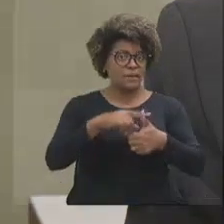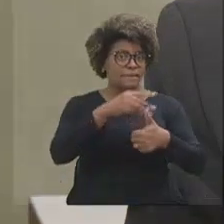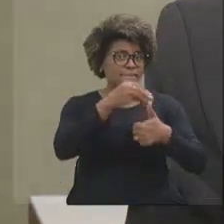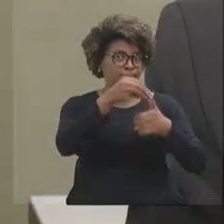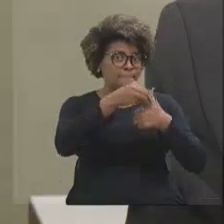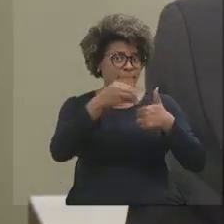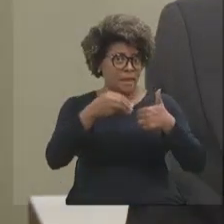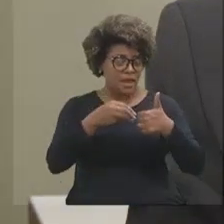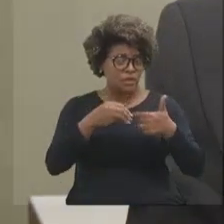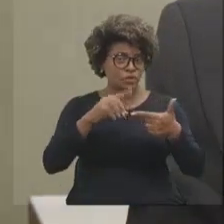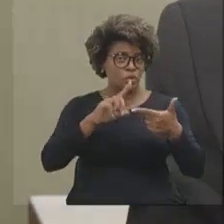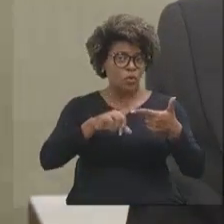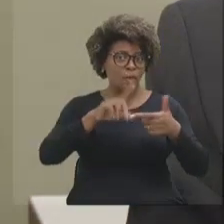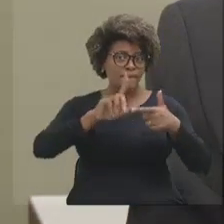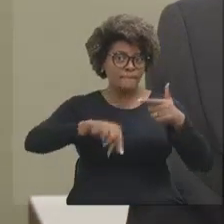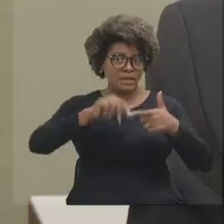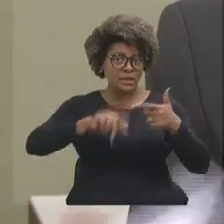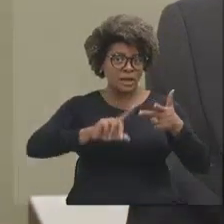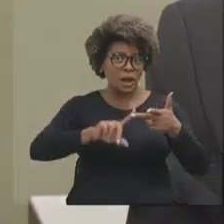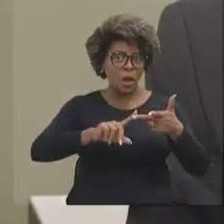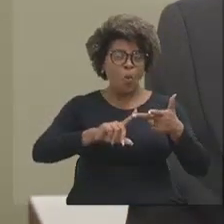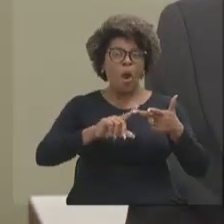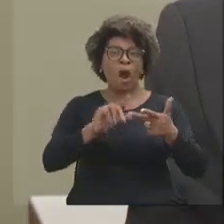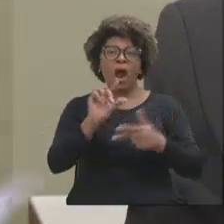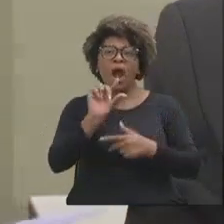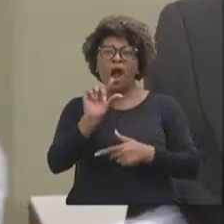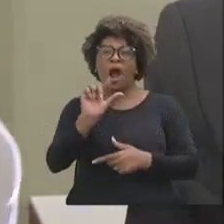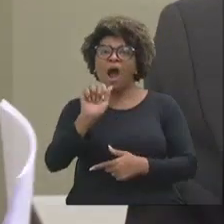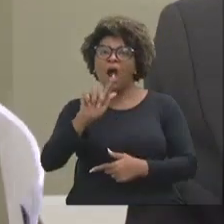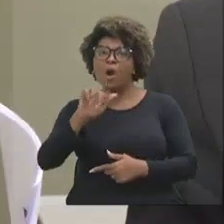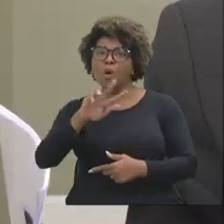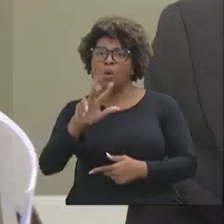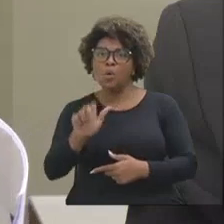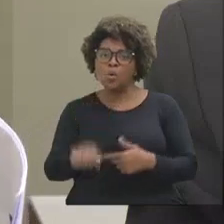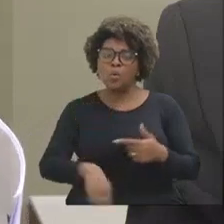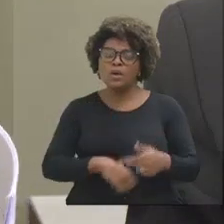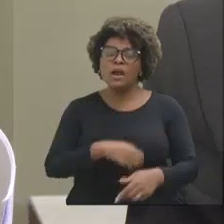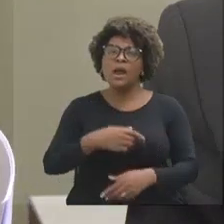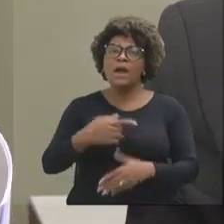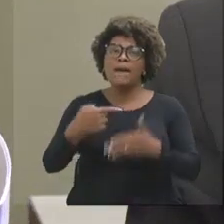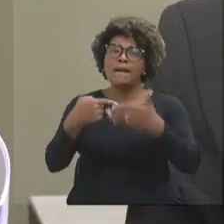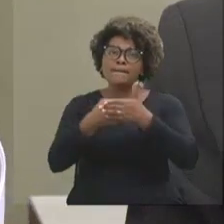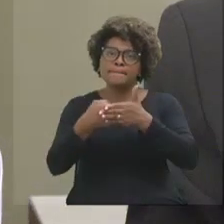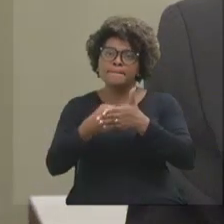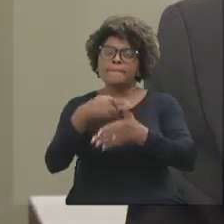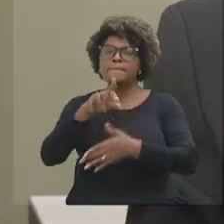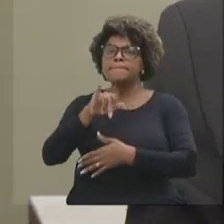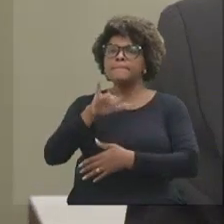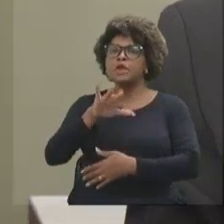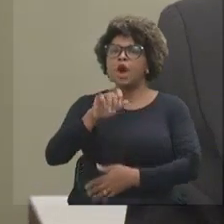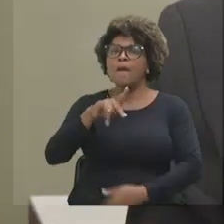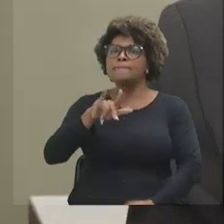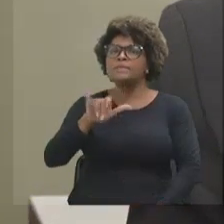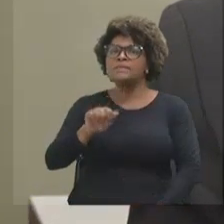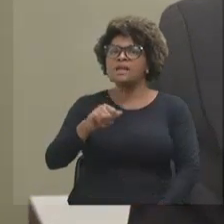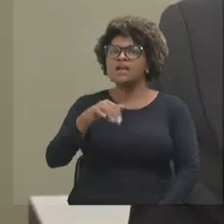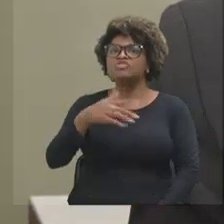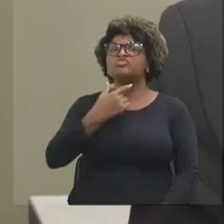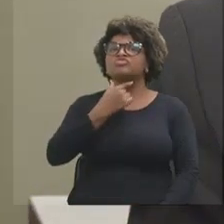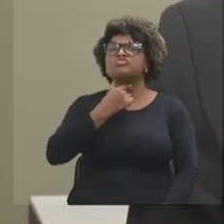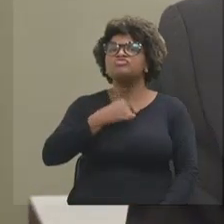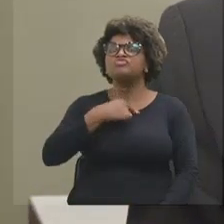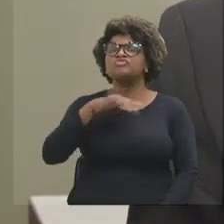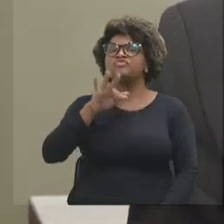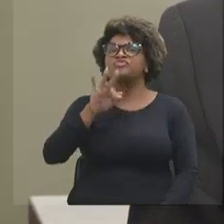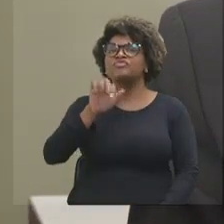né uma biópsia de faringe onde no Jornal o Tempo colocou aqui que nós só temos 97